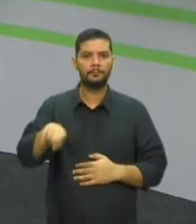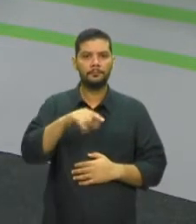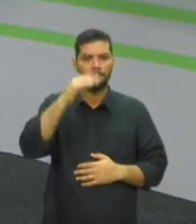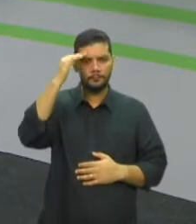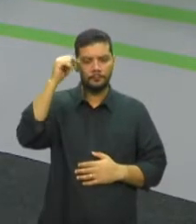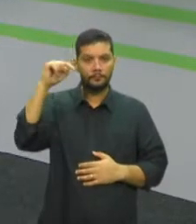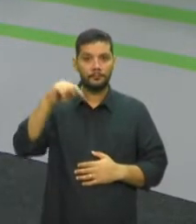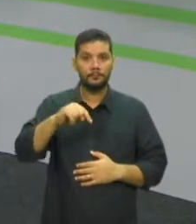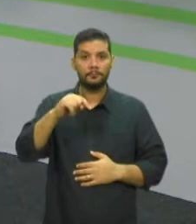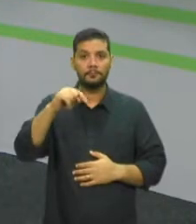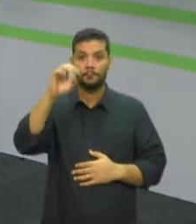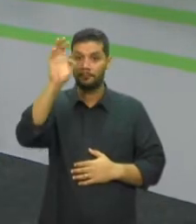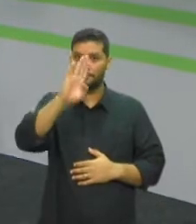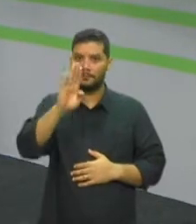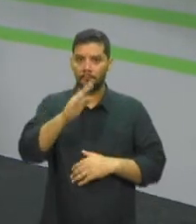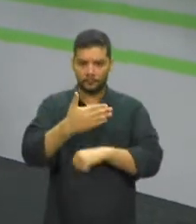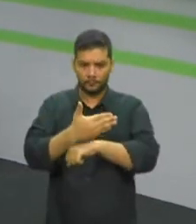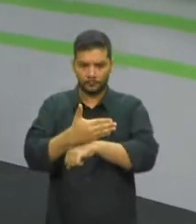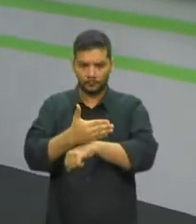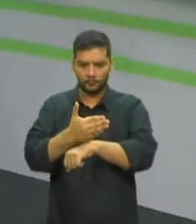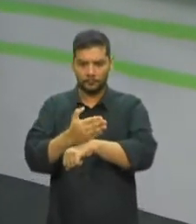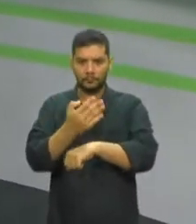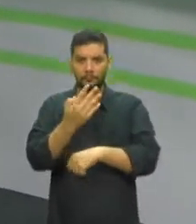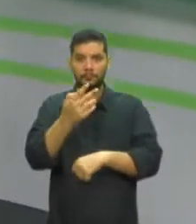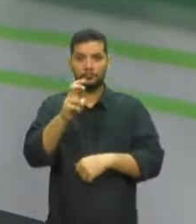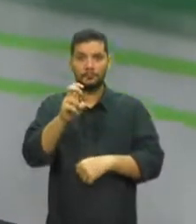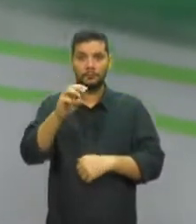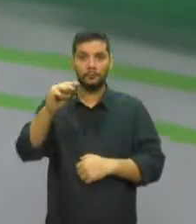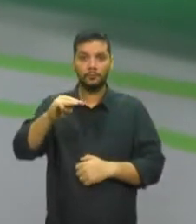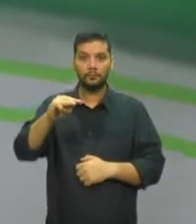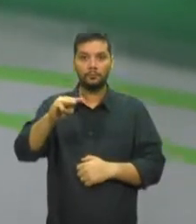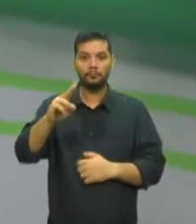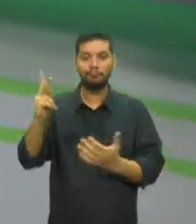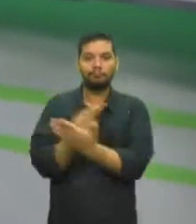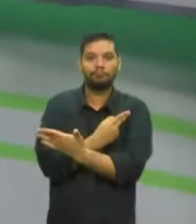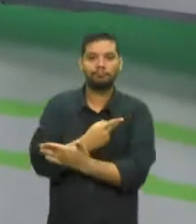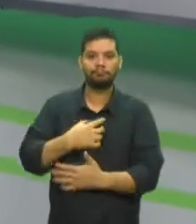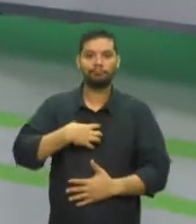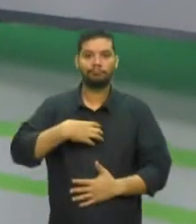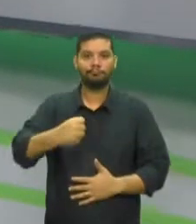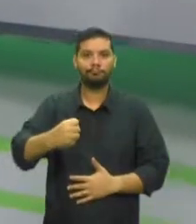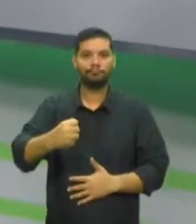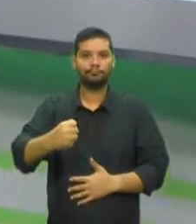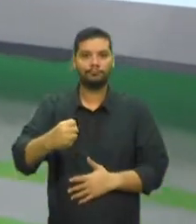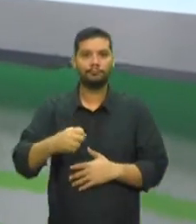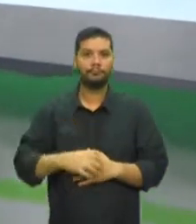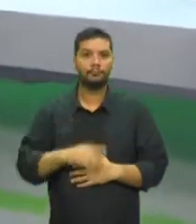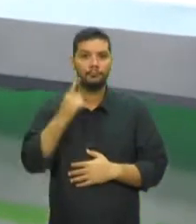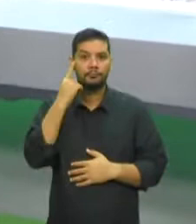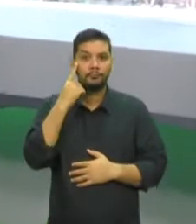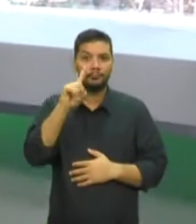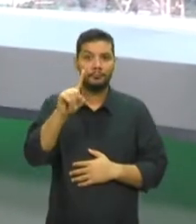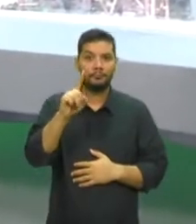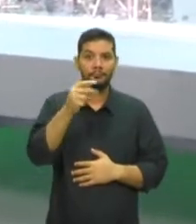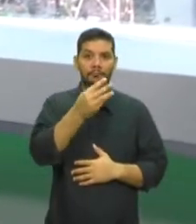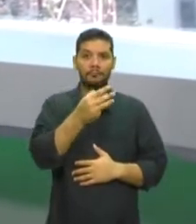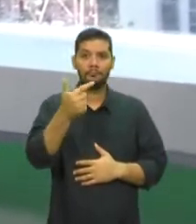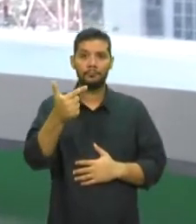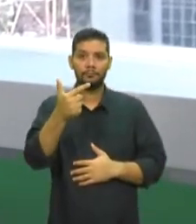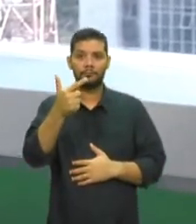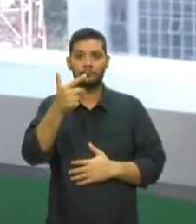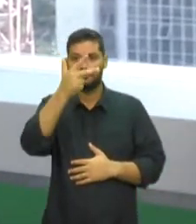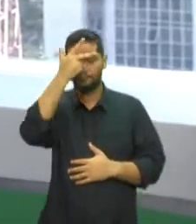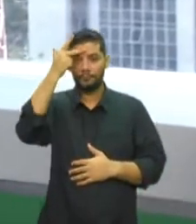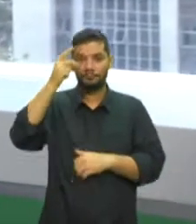45 minutos, uma pessoa comete suicídio? Diariamente, 32 pessoas dão fim à própria